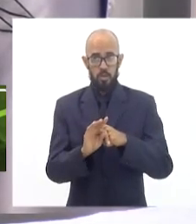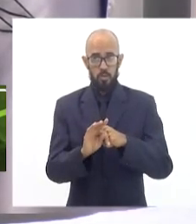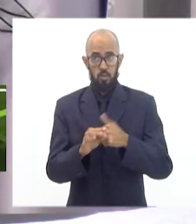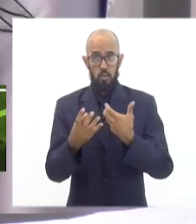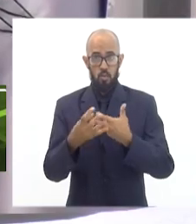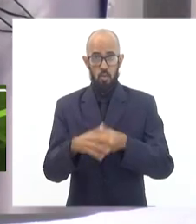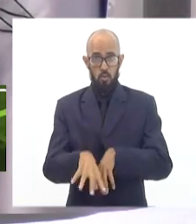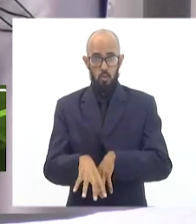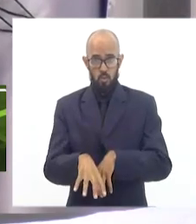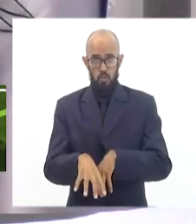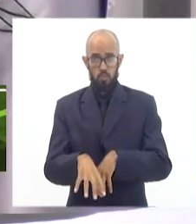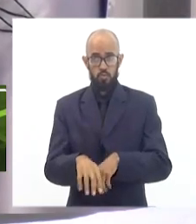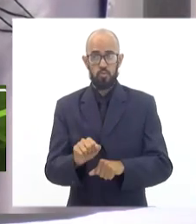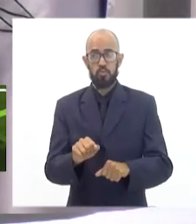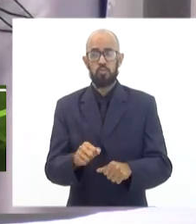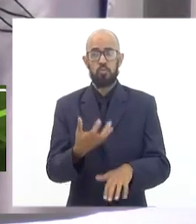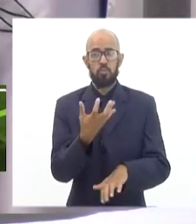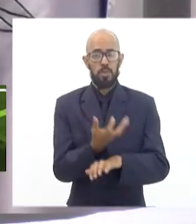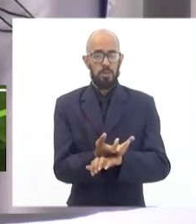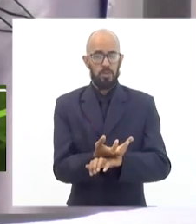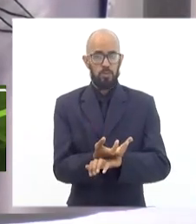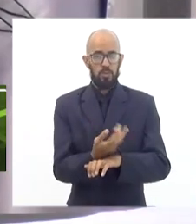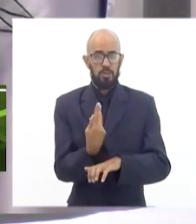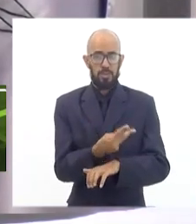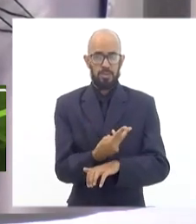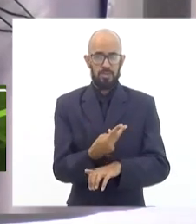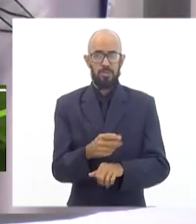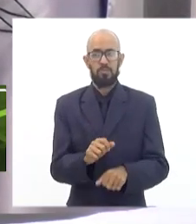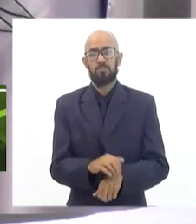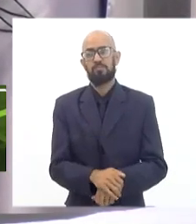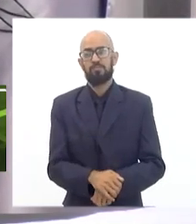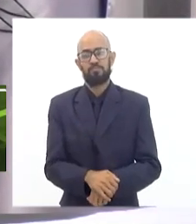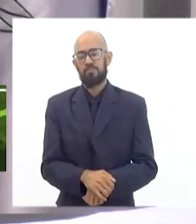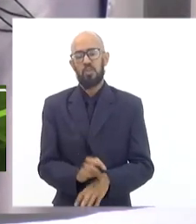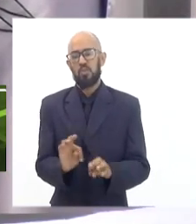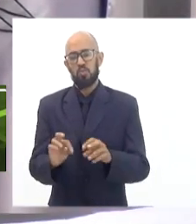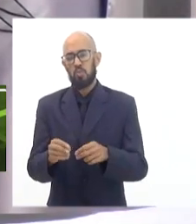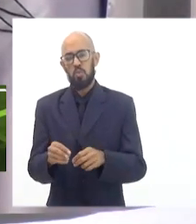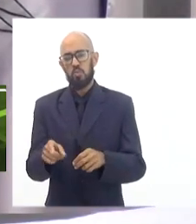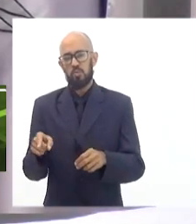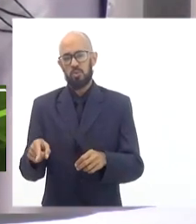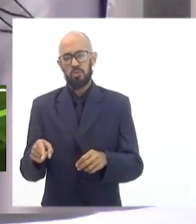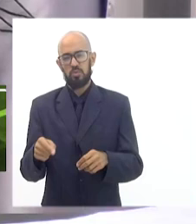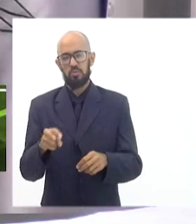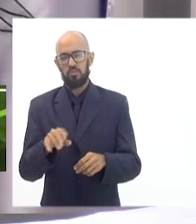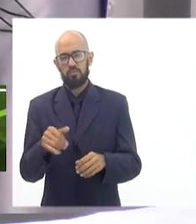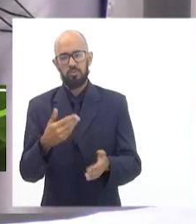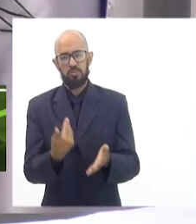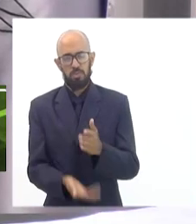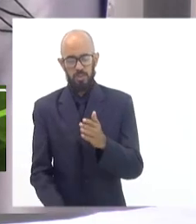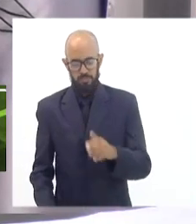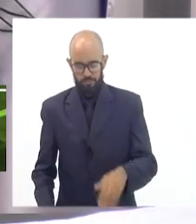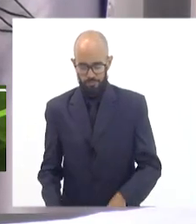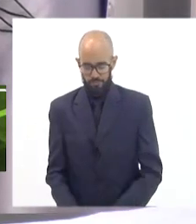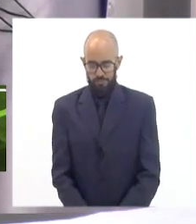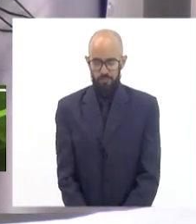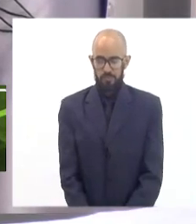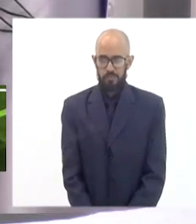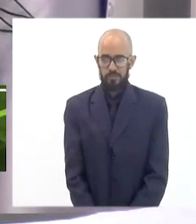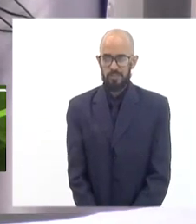concursado o matrícula e esse legado se perde esse legado se